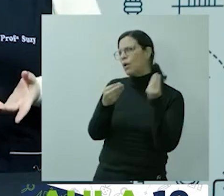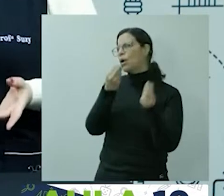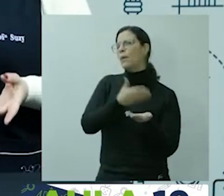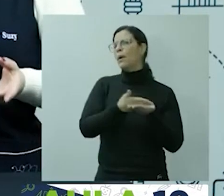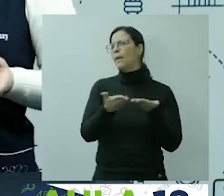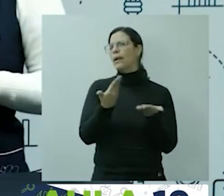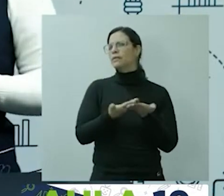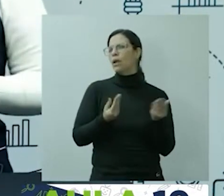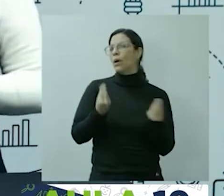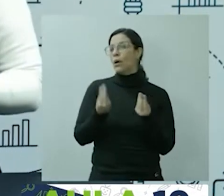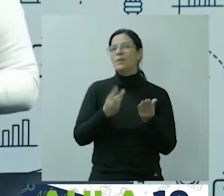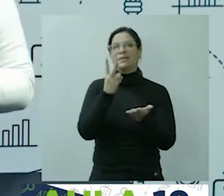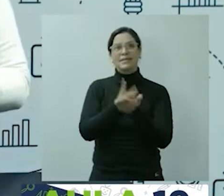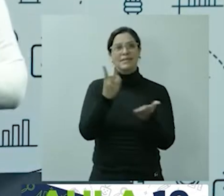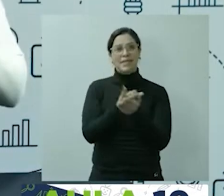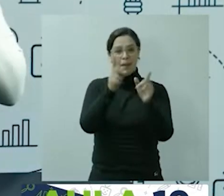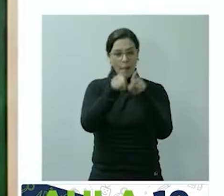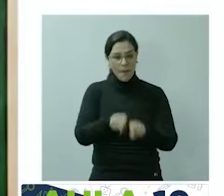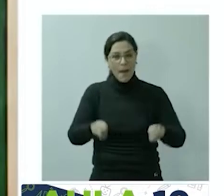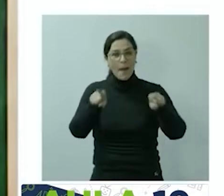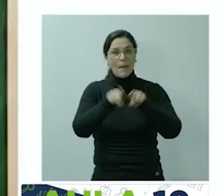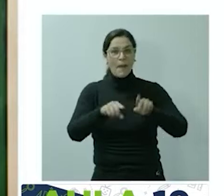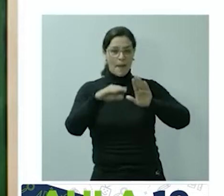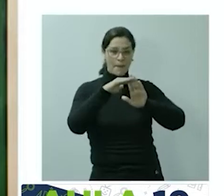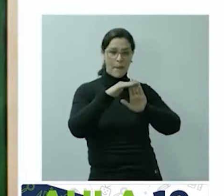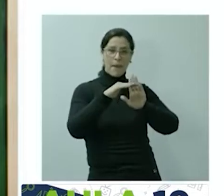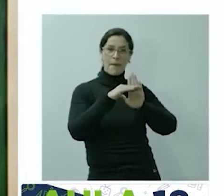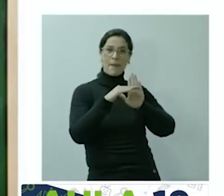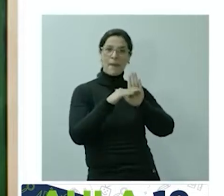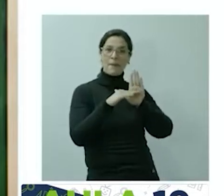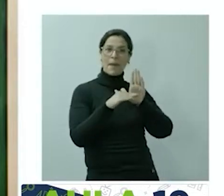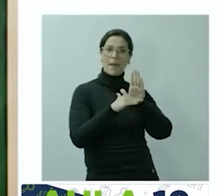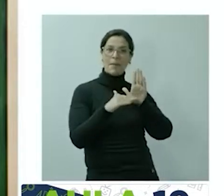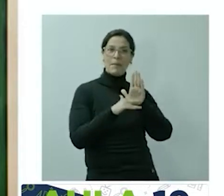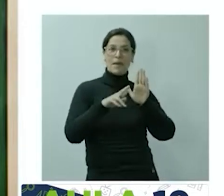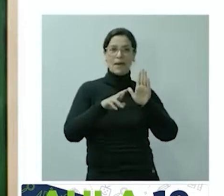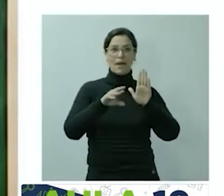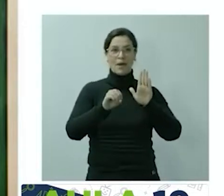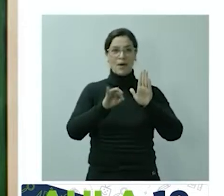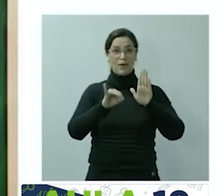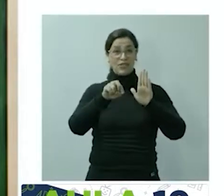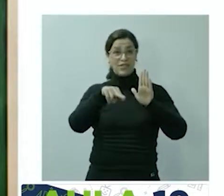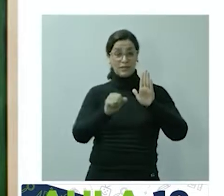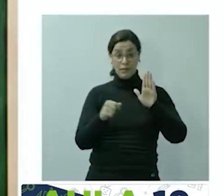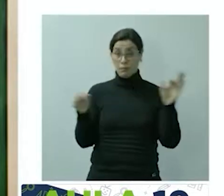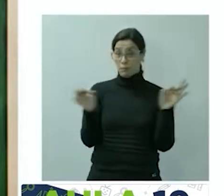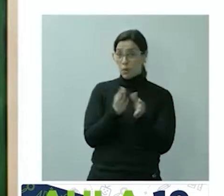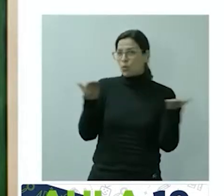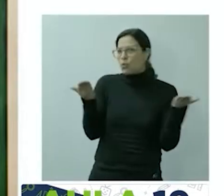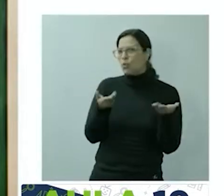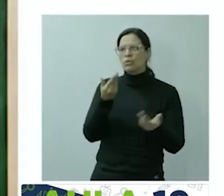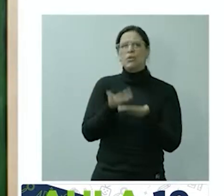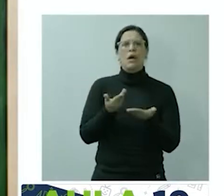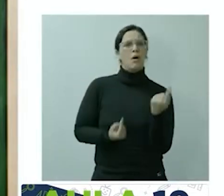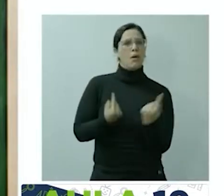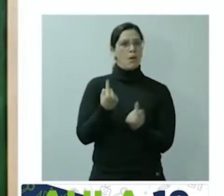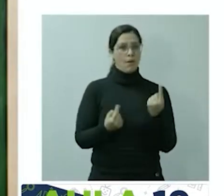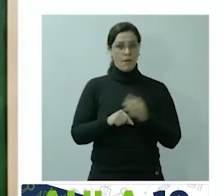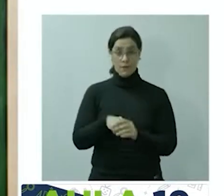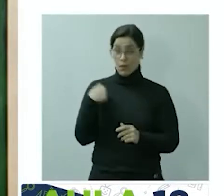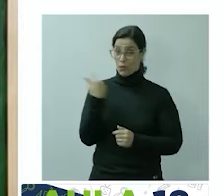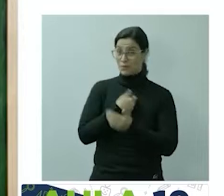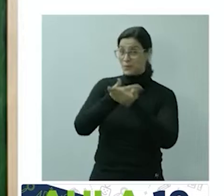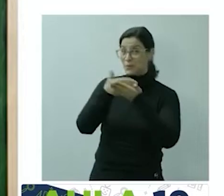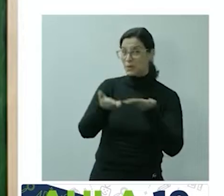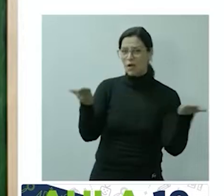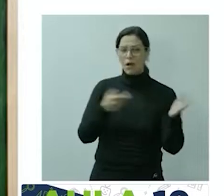começamos? Sempre com a nossa rotina. Vamos ver o que preparamos para a aula de hoje? Para começar,